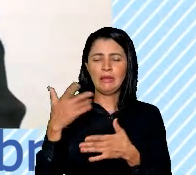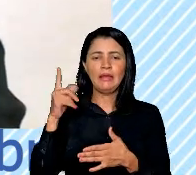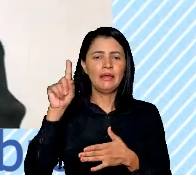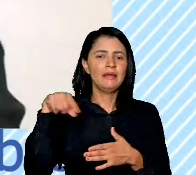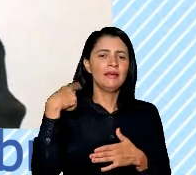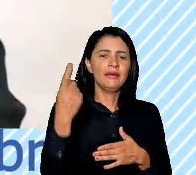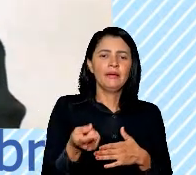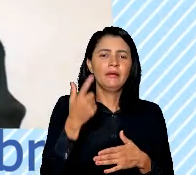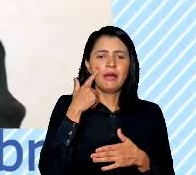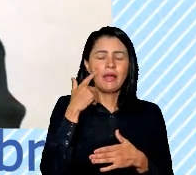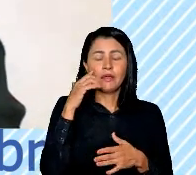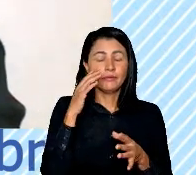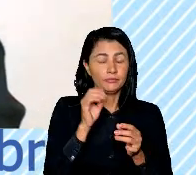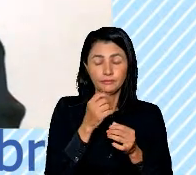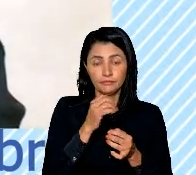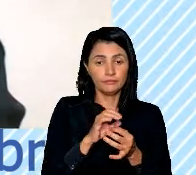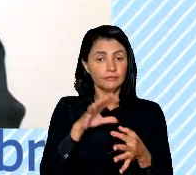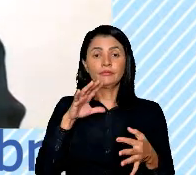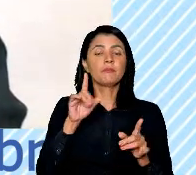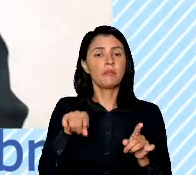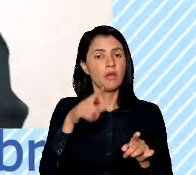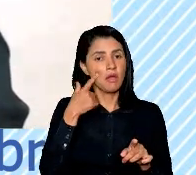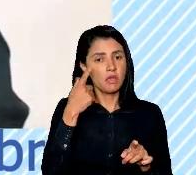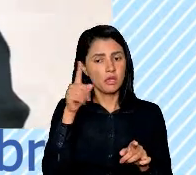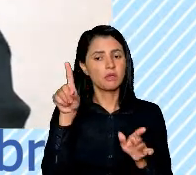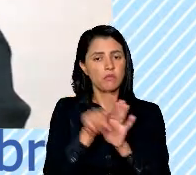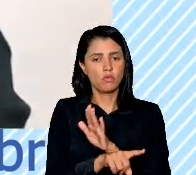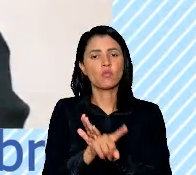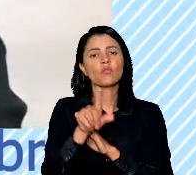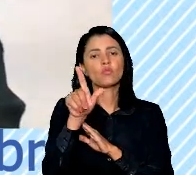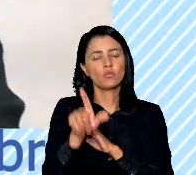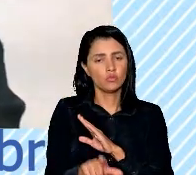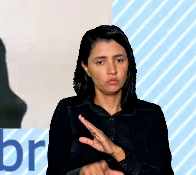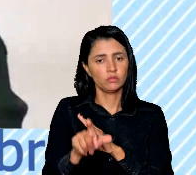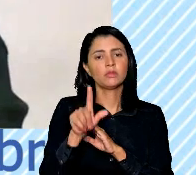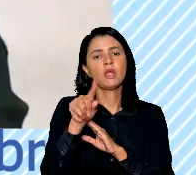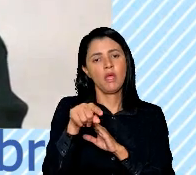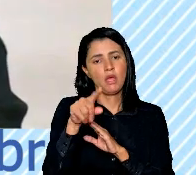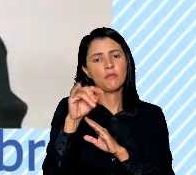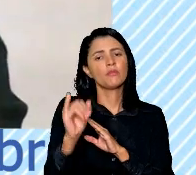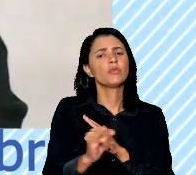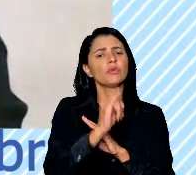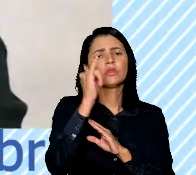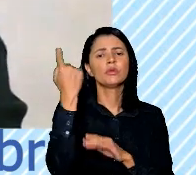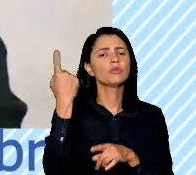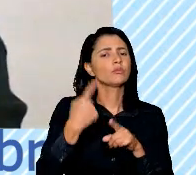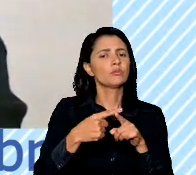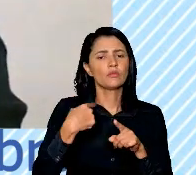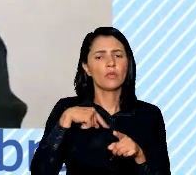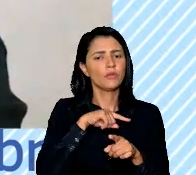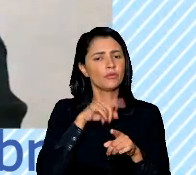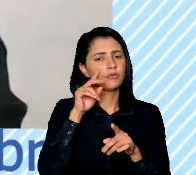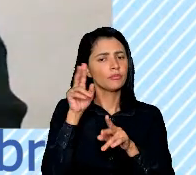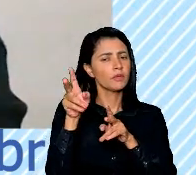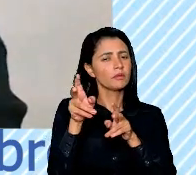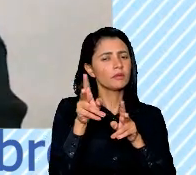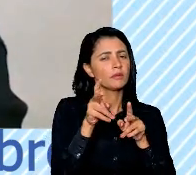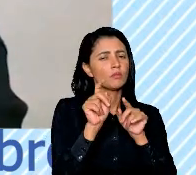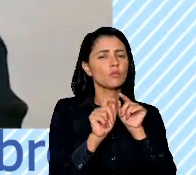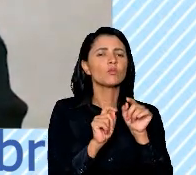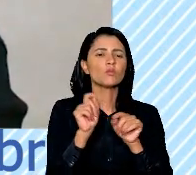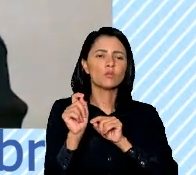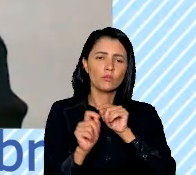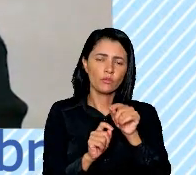eu me desconcentro, mas essa questão colocada pelo Dr. Ricardo, ela é muito importante porque a gente vê